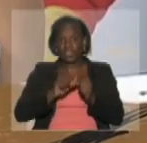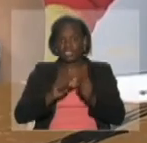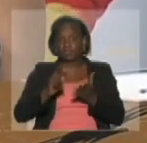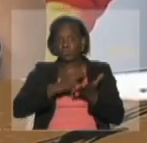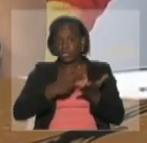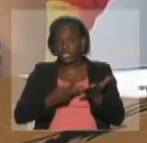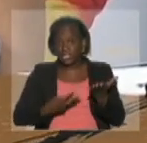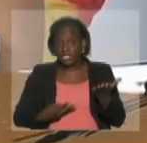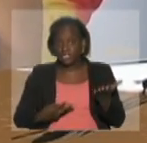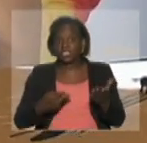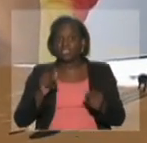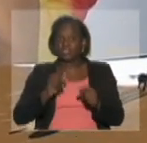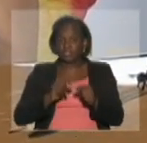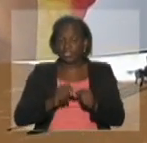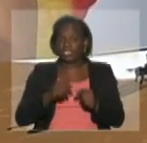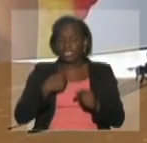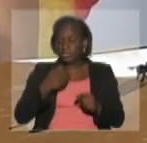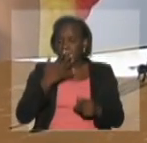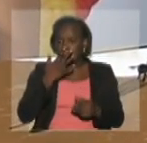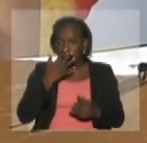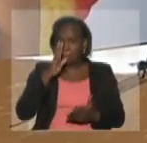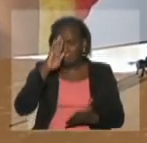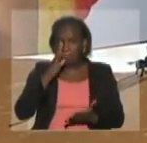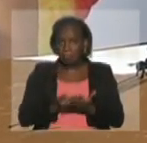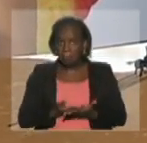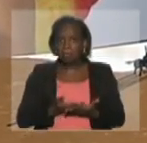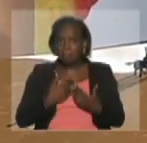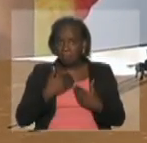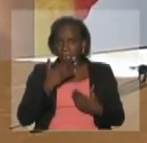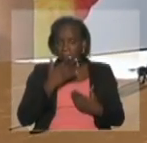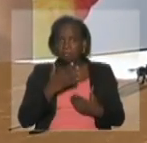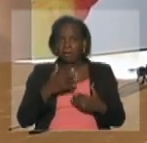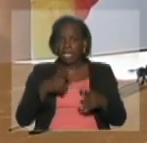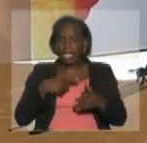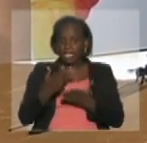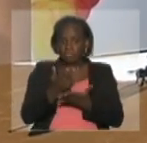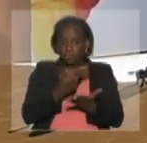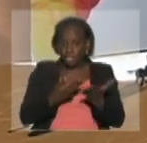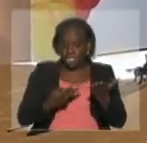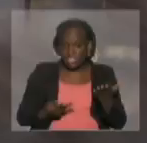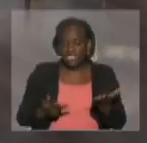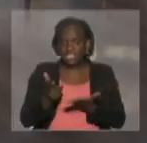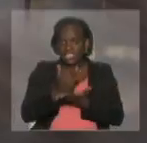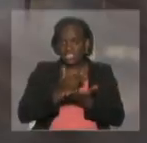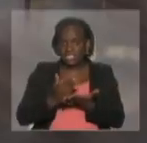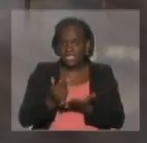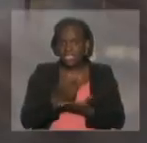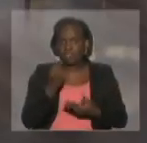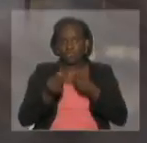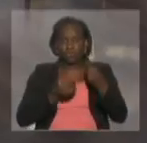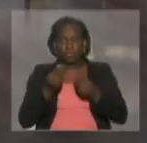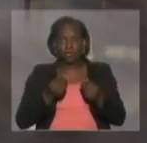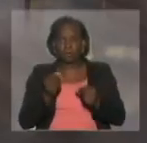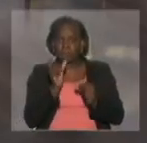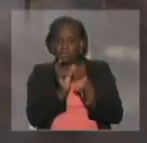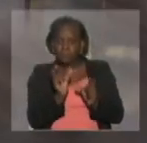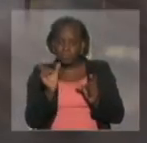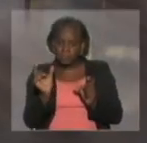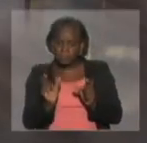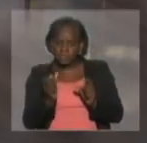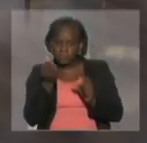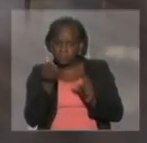E é isso que eu acho assim, incrível nesse livro. A poesia é a ilustração, a maneira como os versos